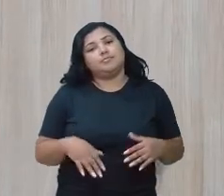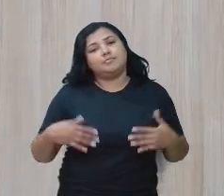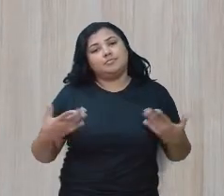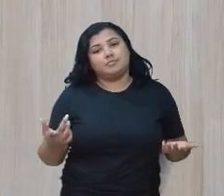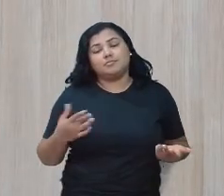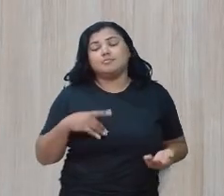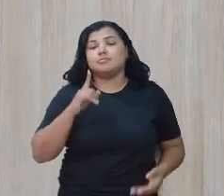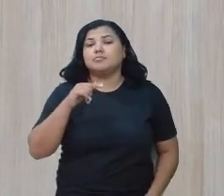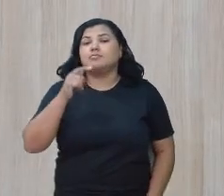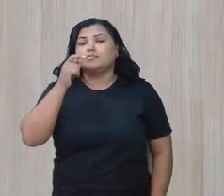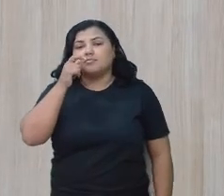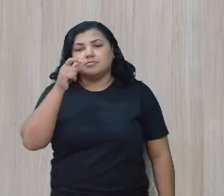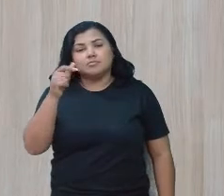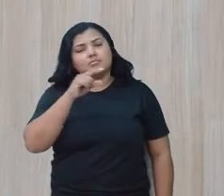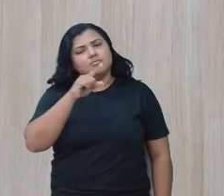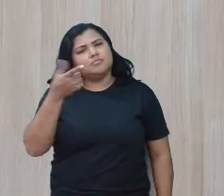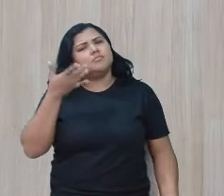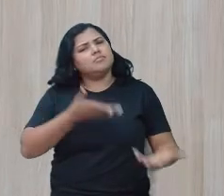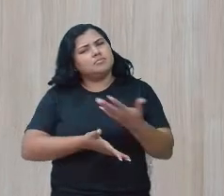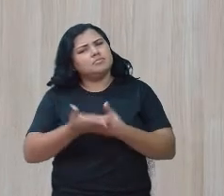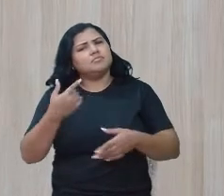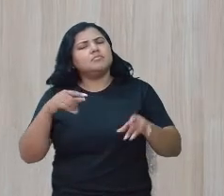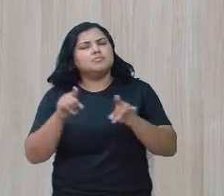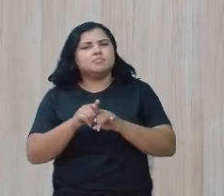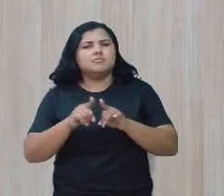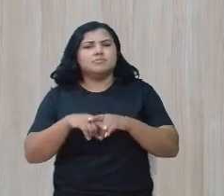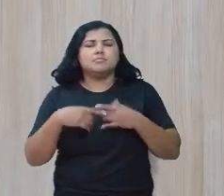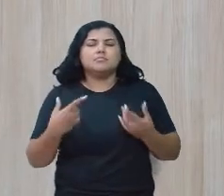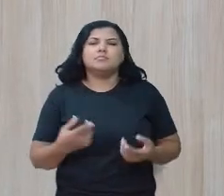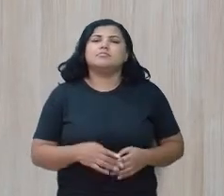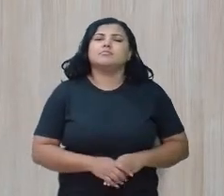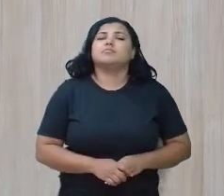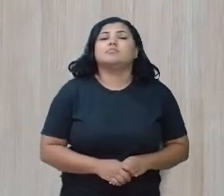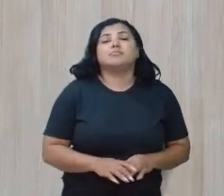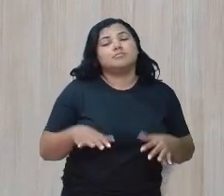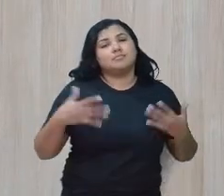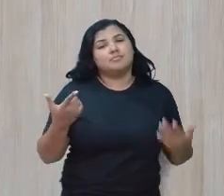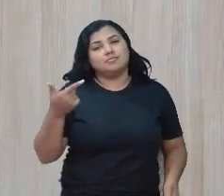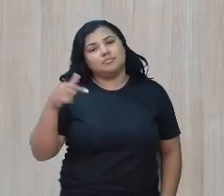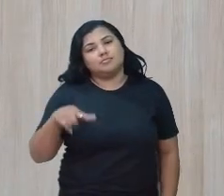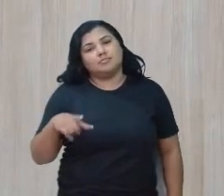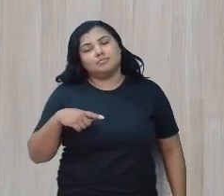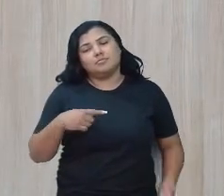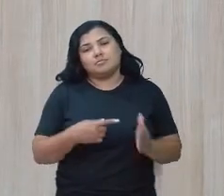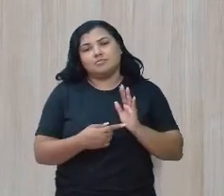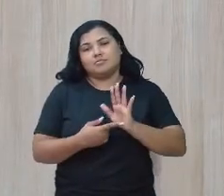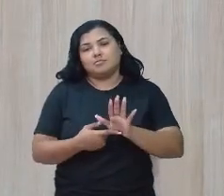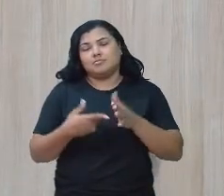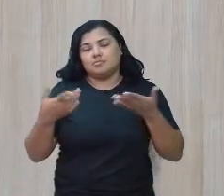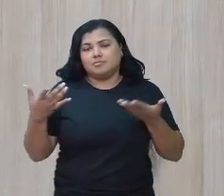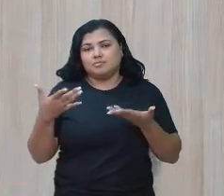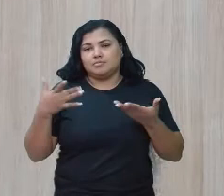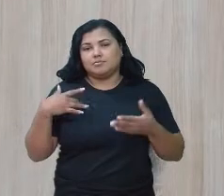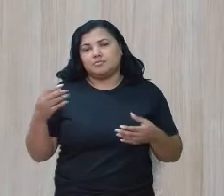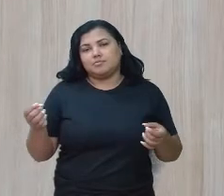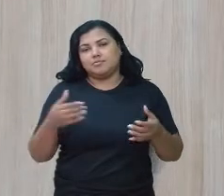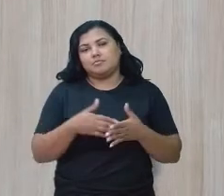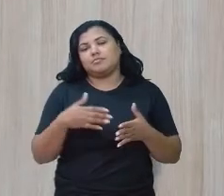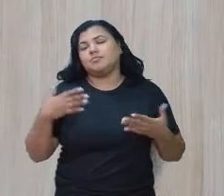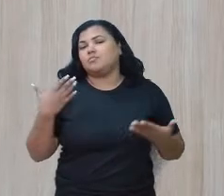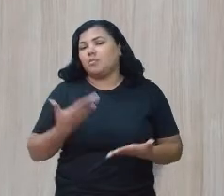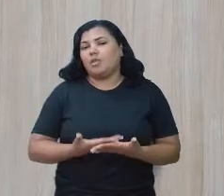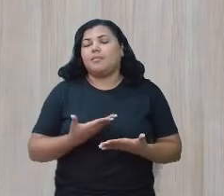seria muito interessante que vocês participassem. Inclusive, mais uma vez, eu estou trazendo no final da aula,